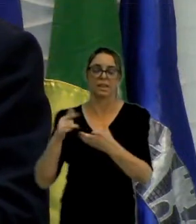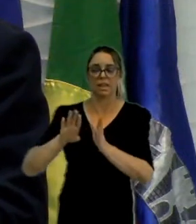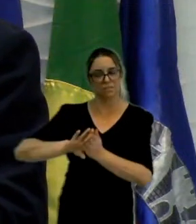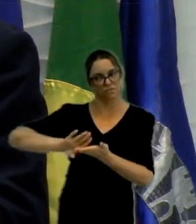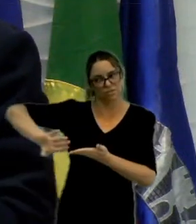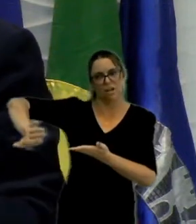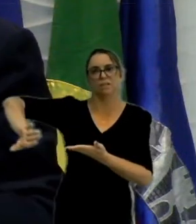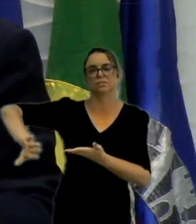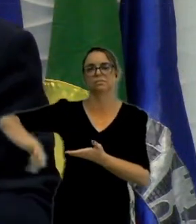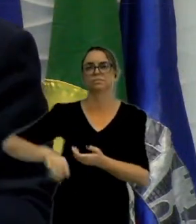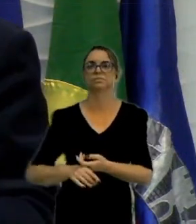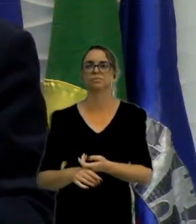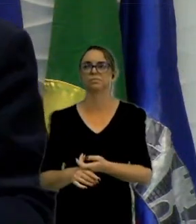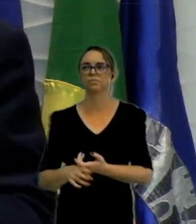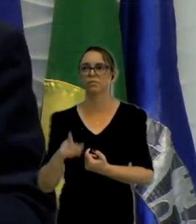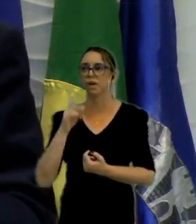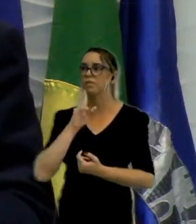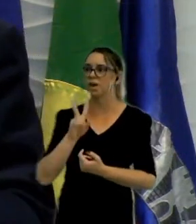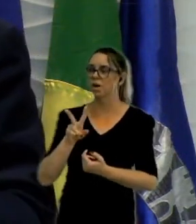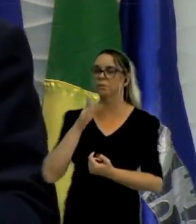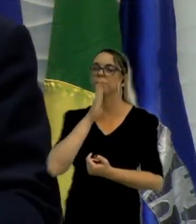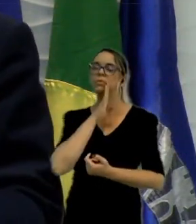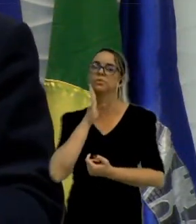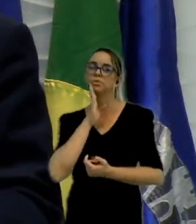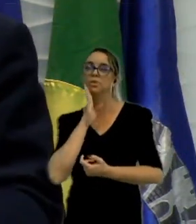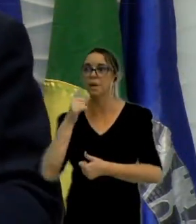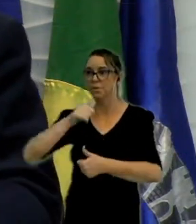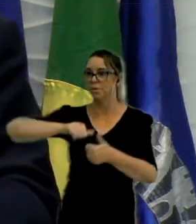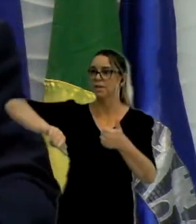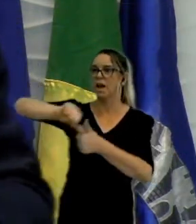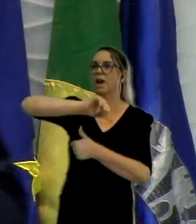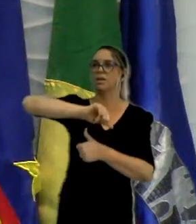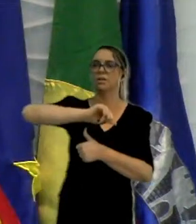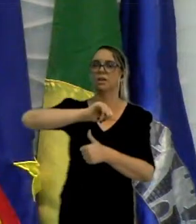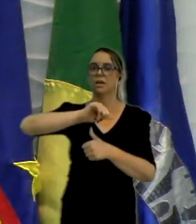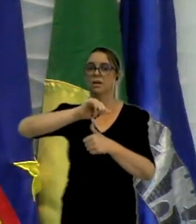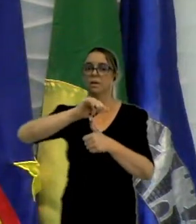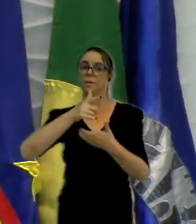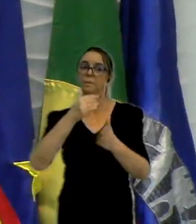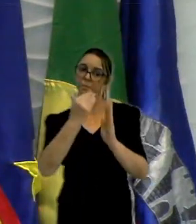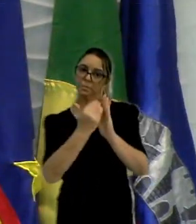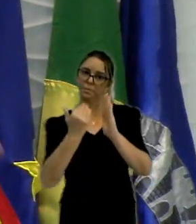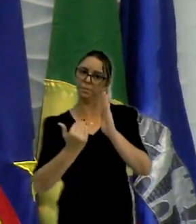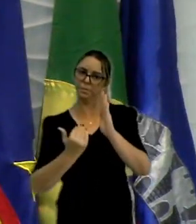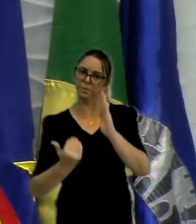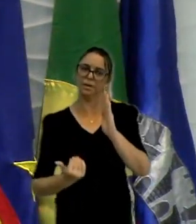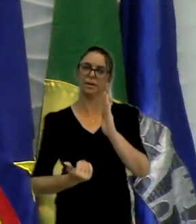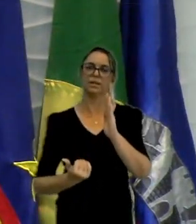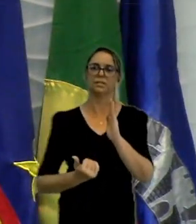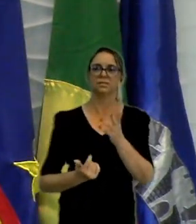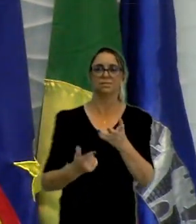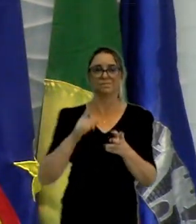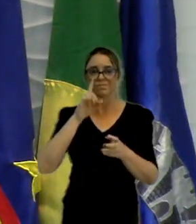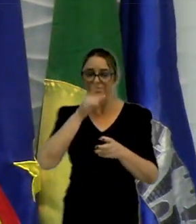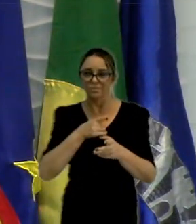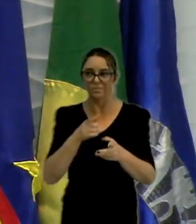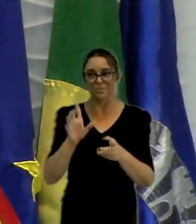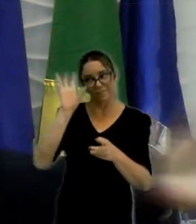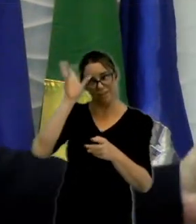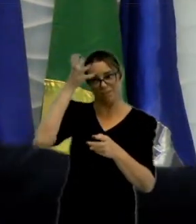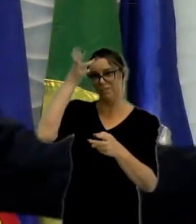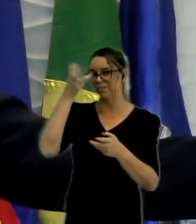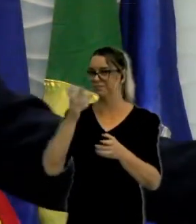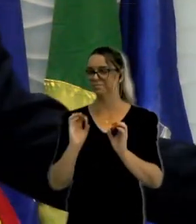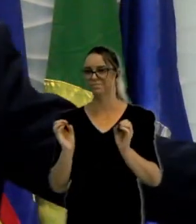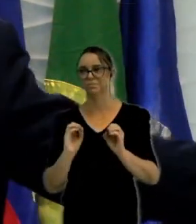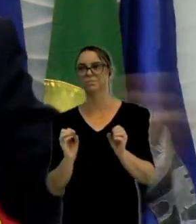sabendo, né, Bruno? Mudaram, rebaixaram o cara para um cargo que não resolve.